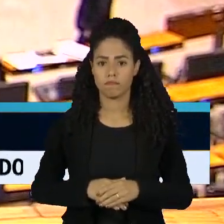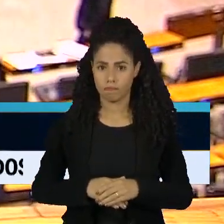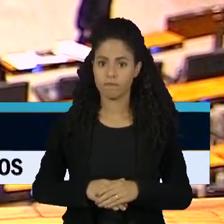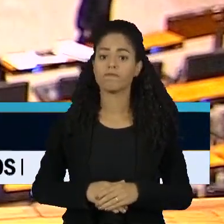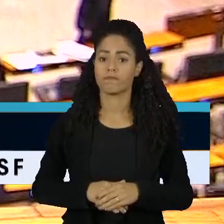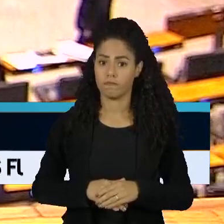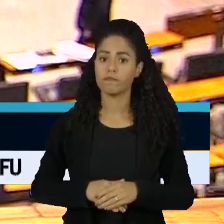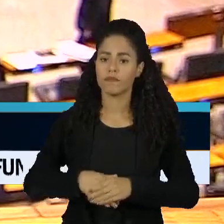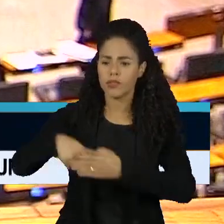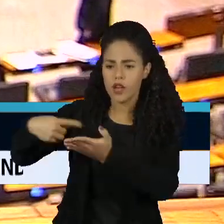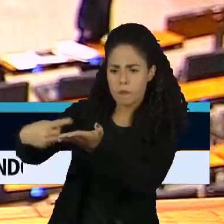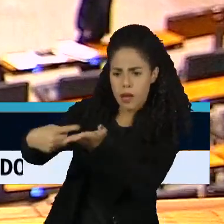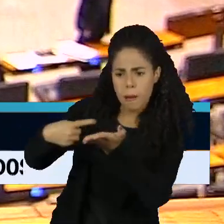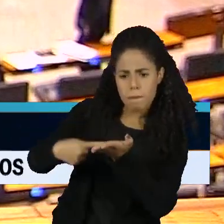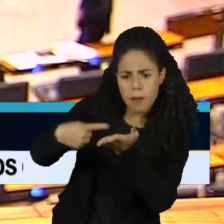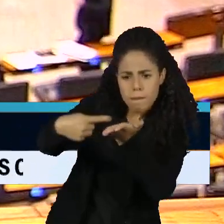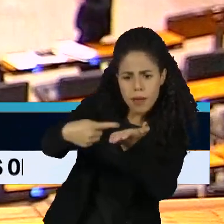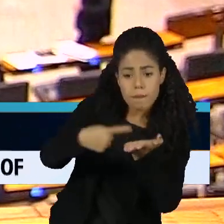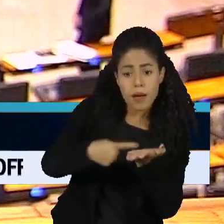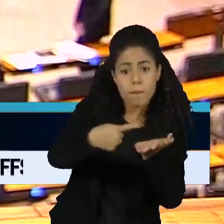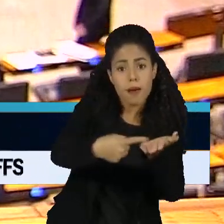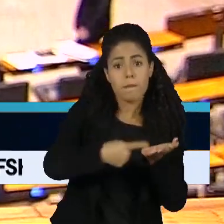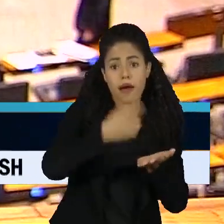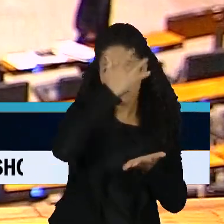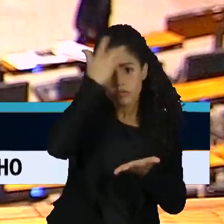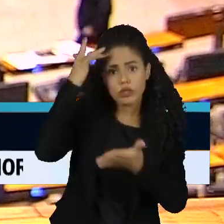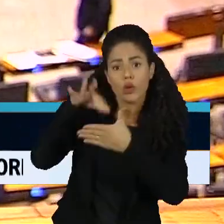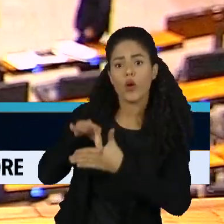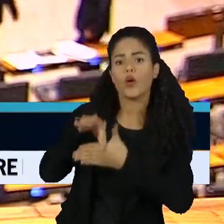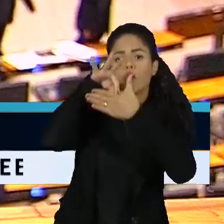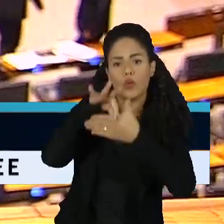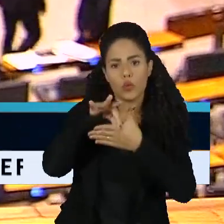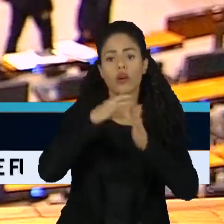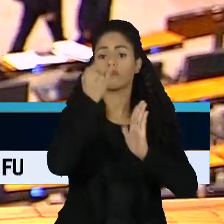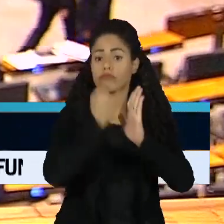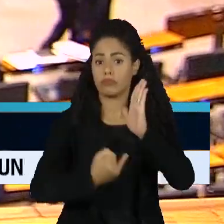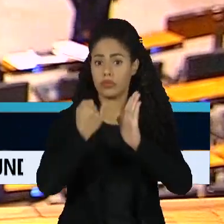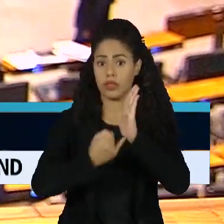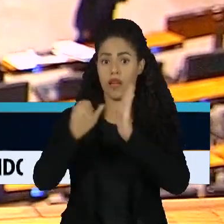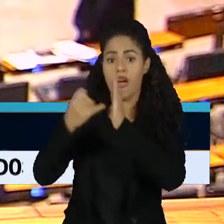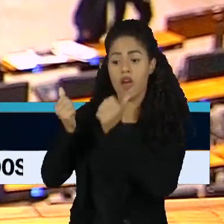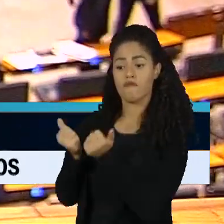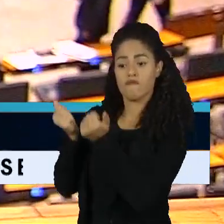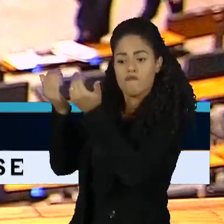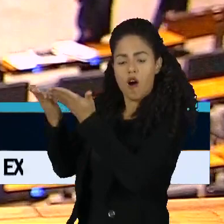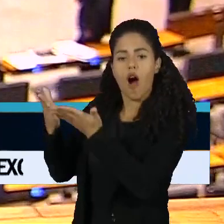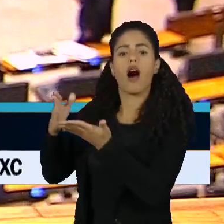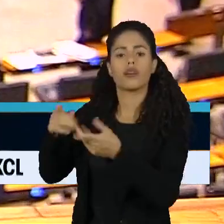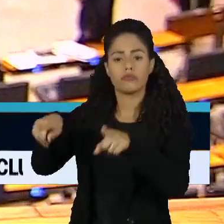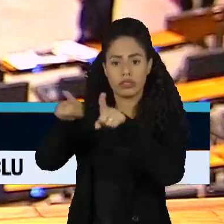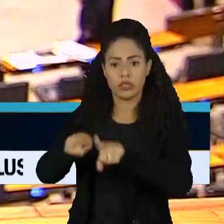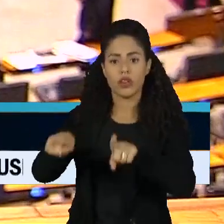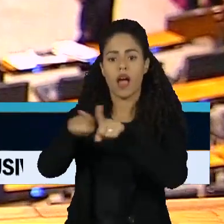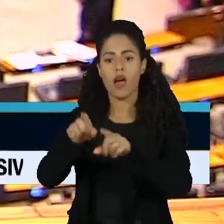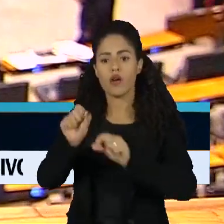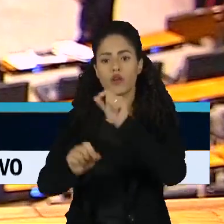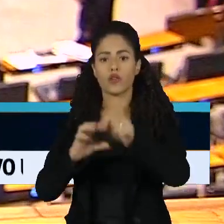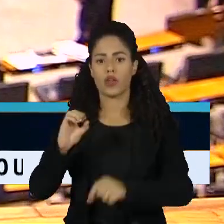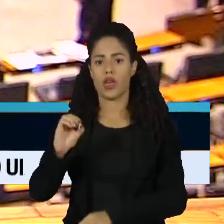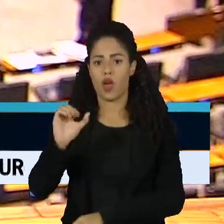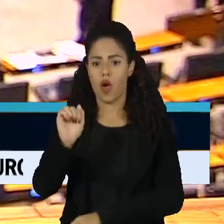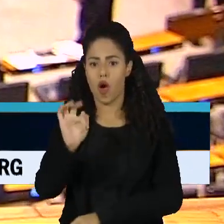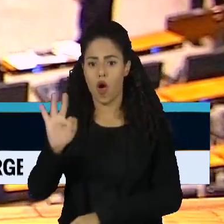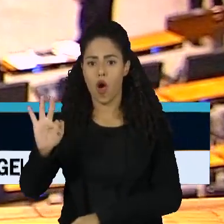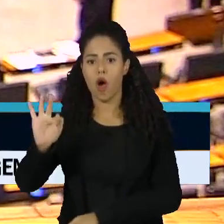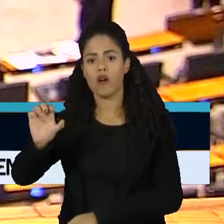do acordo entre os líderes também ficou acertado que a tributação de Contas no exterior fica de